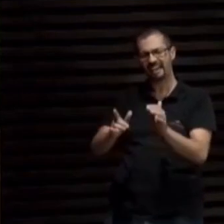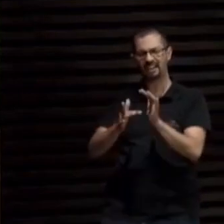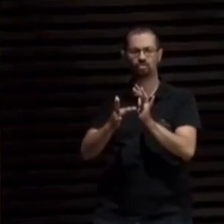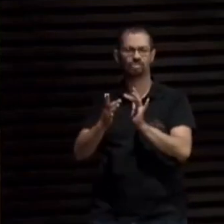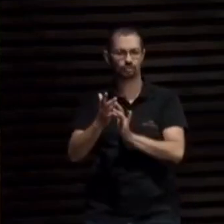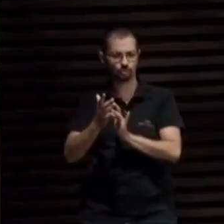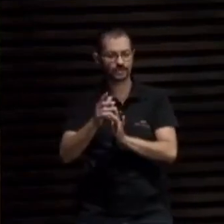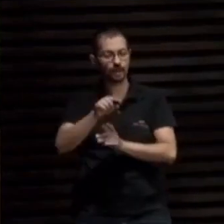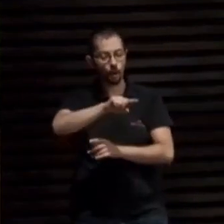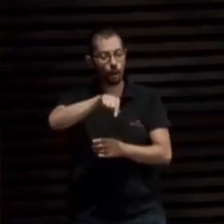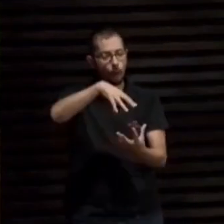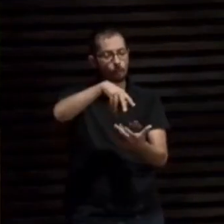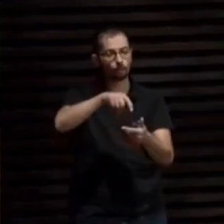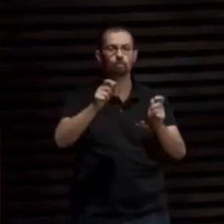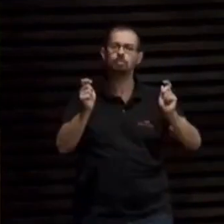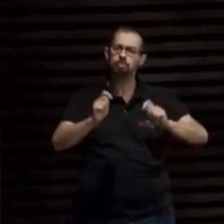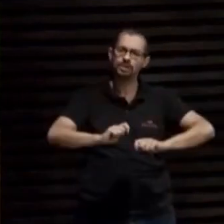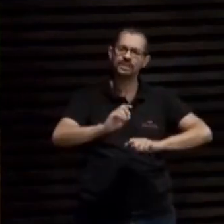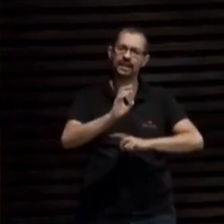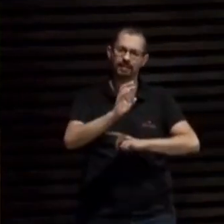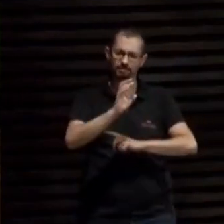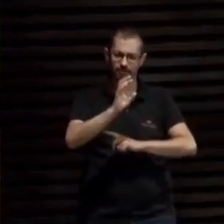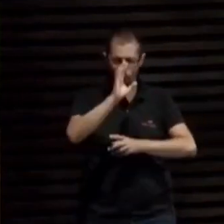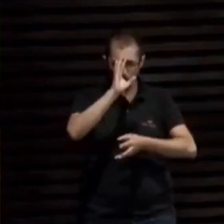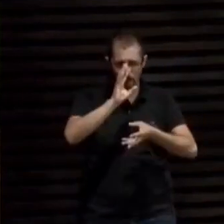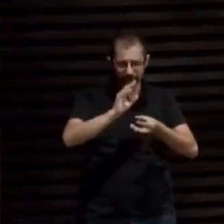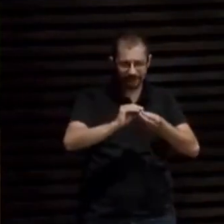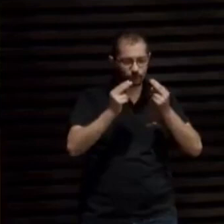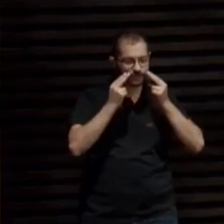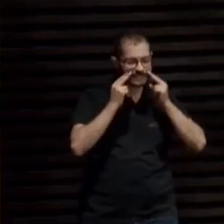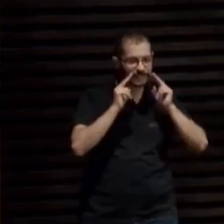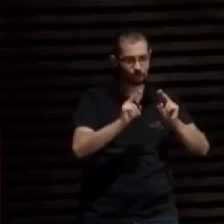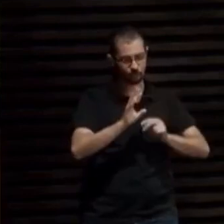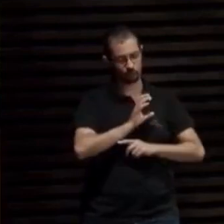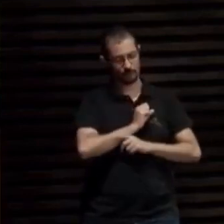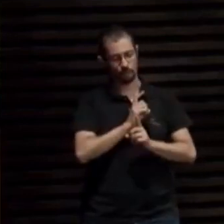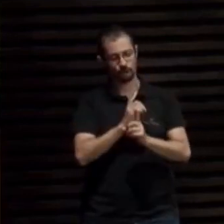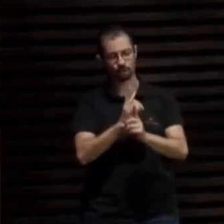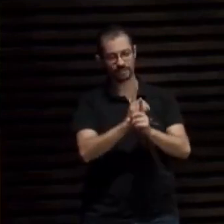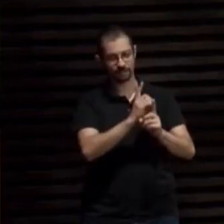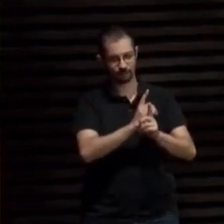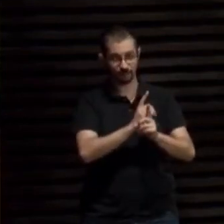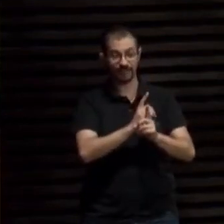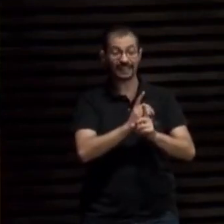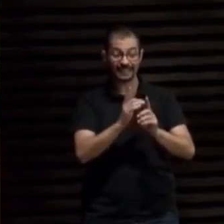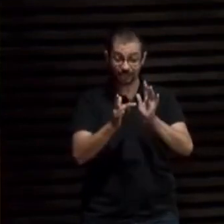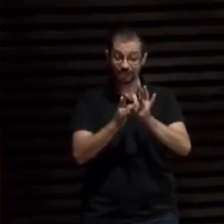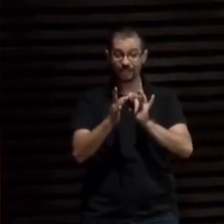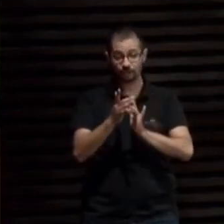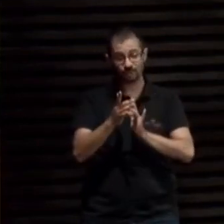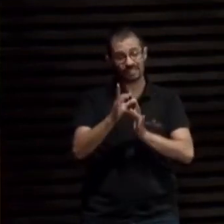poderia aprender com o testemunho do amor dos discípulos que ele realmente é o enviado de Deus.